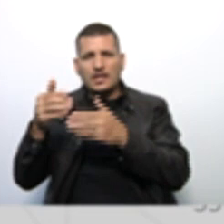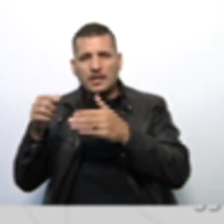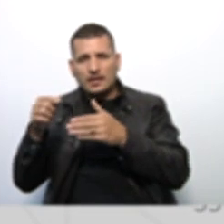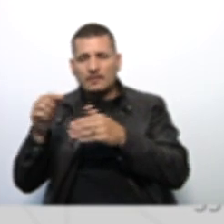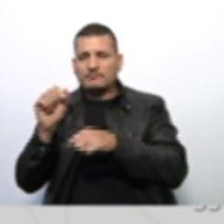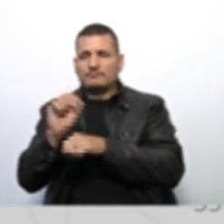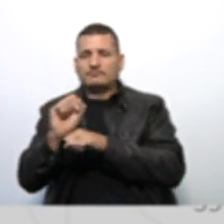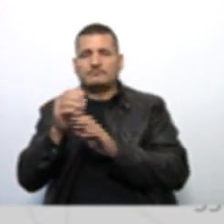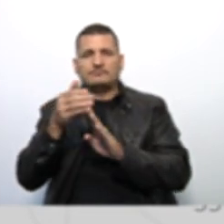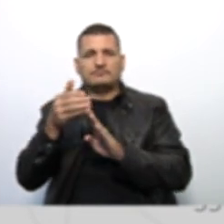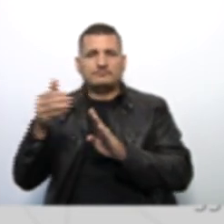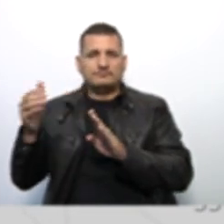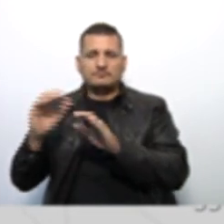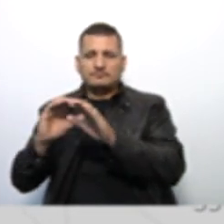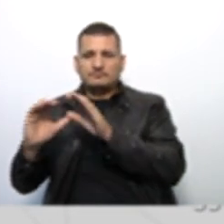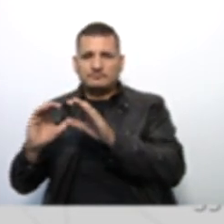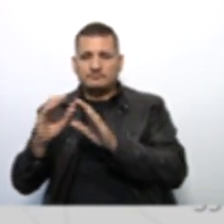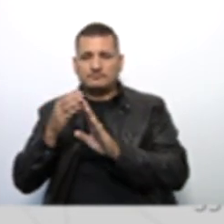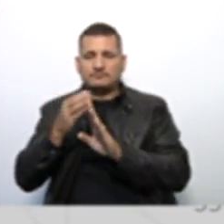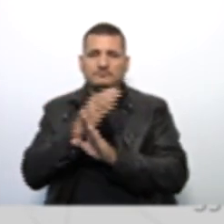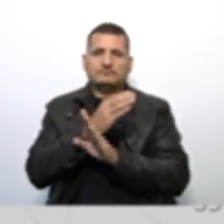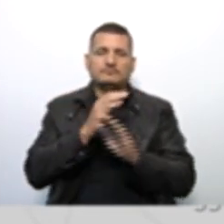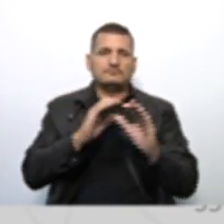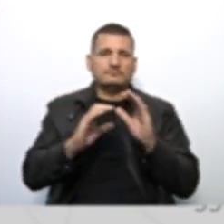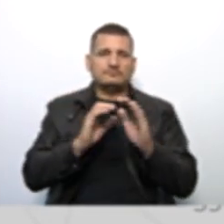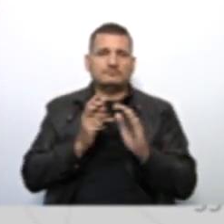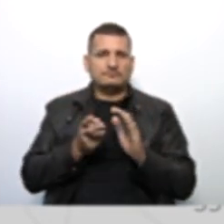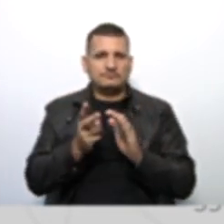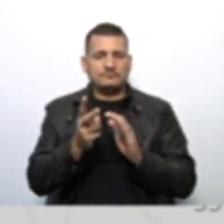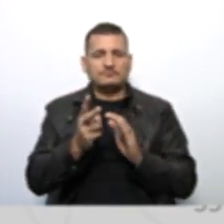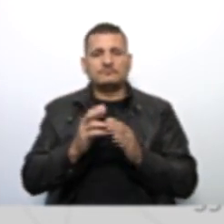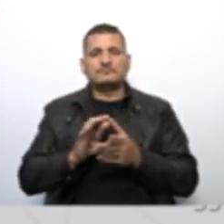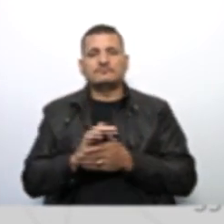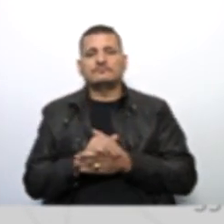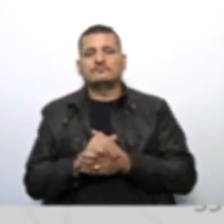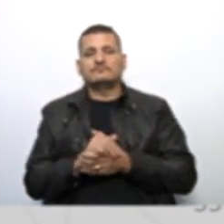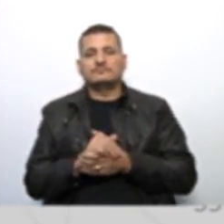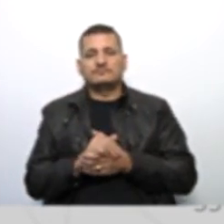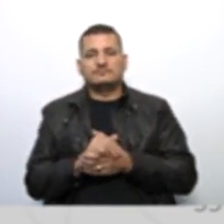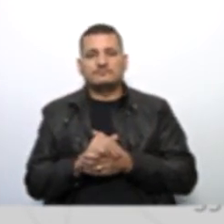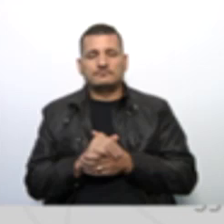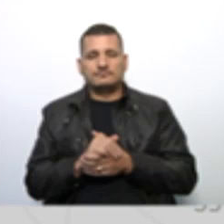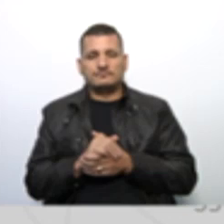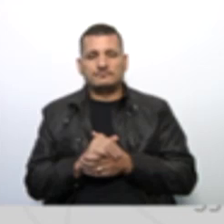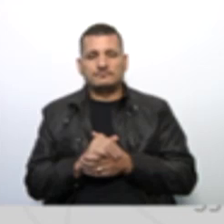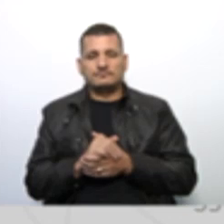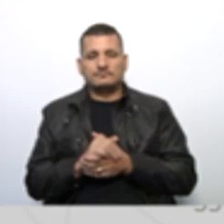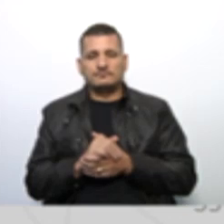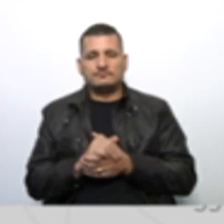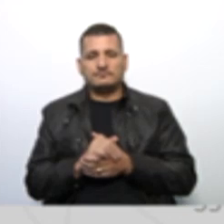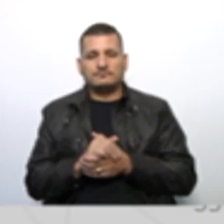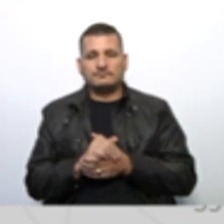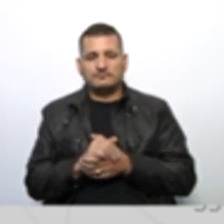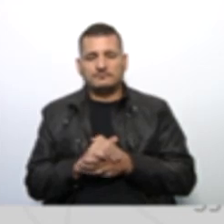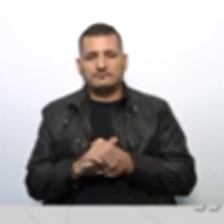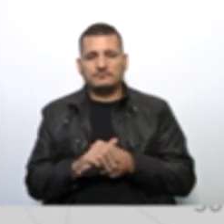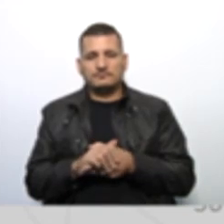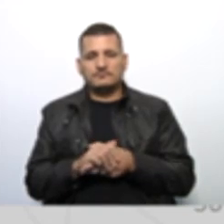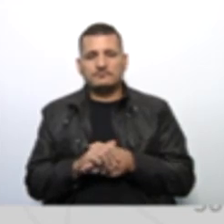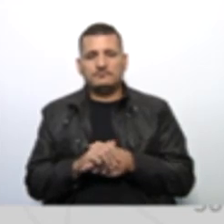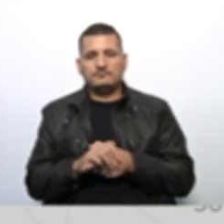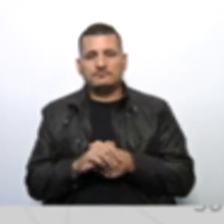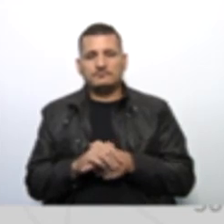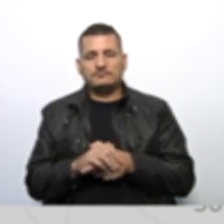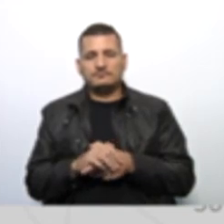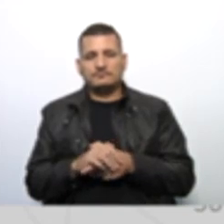interromper no começo, infelizmente, o resto fica sem se falar aí. Então, observem bem essa questão da